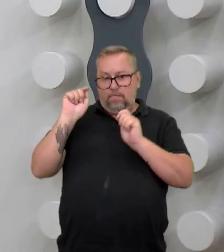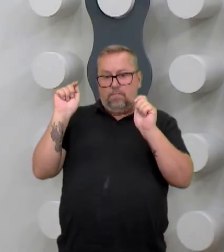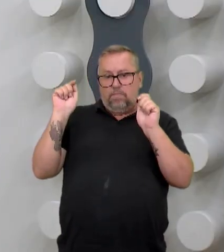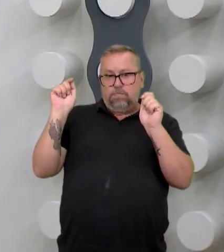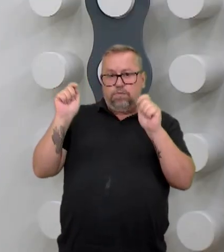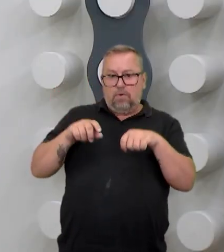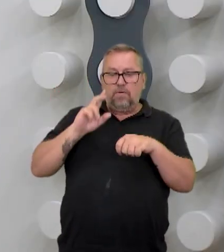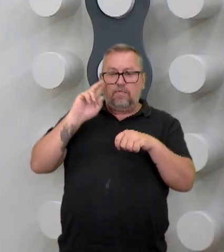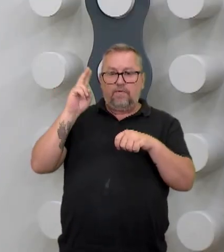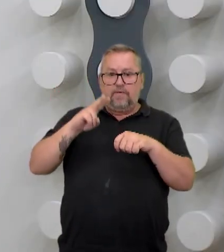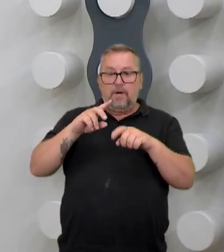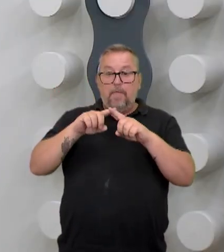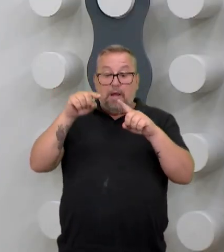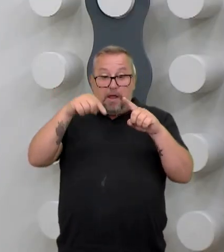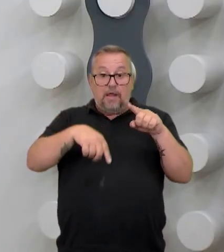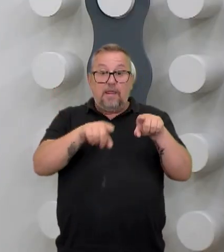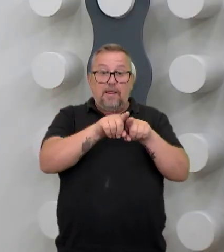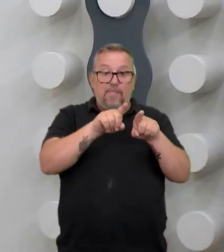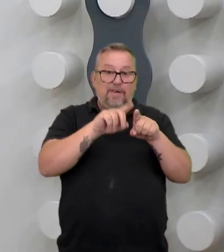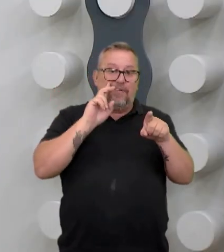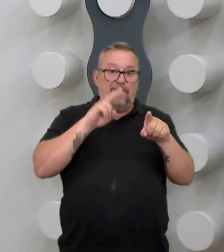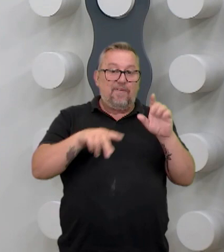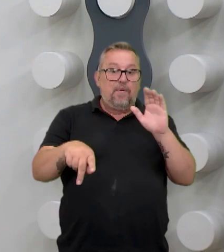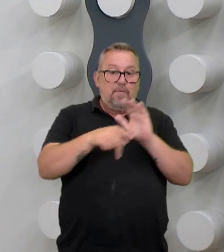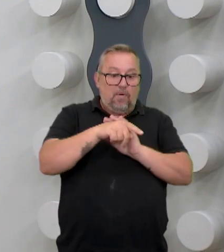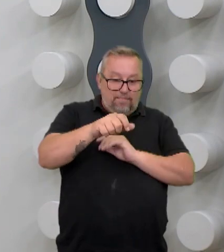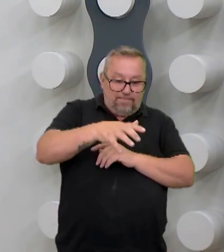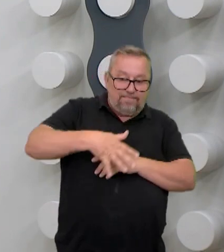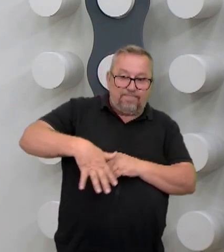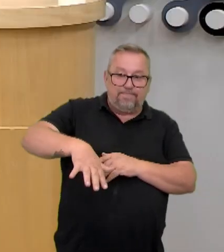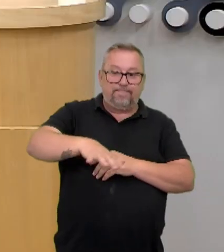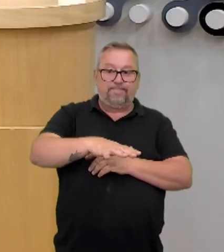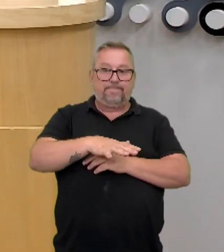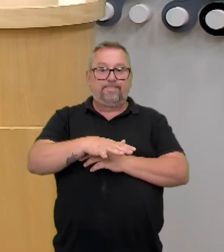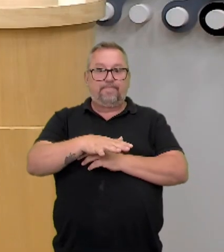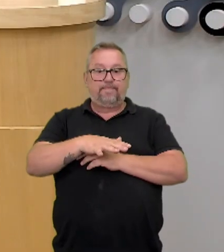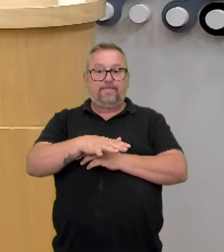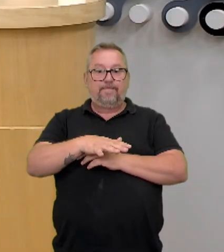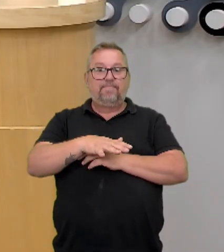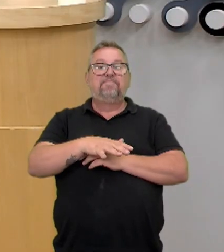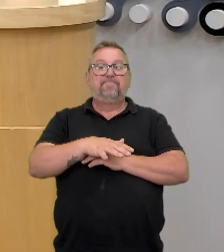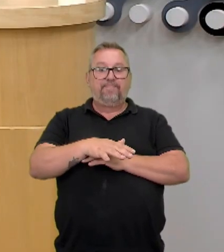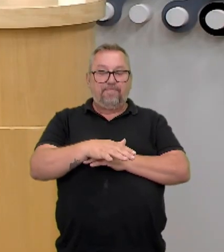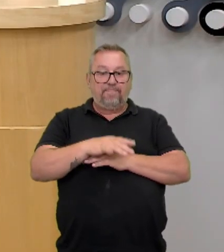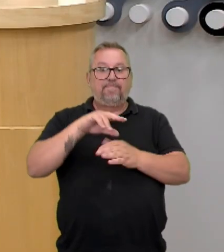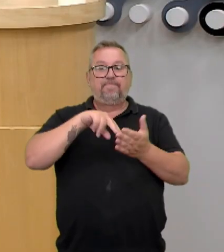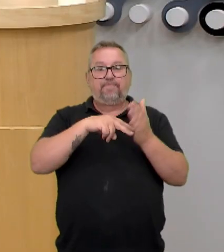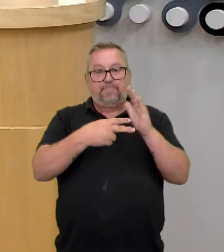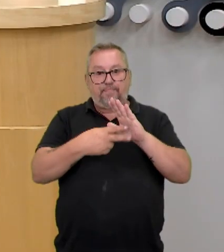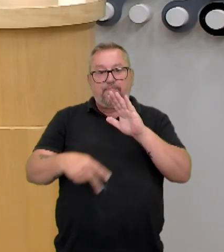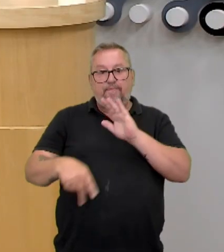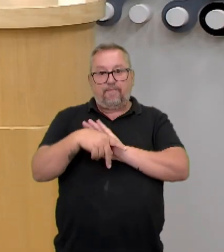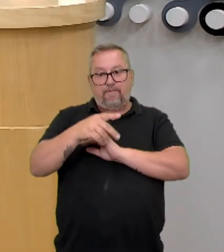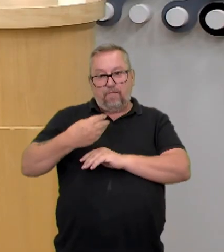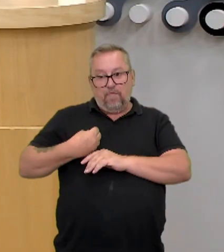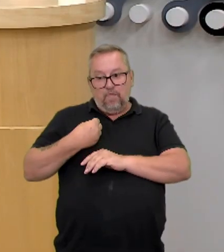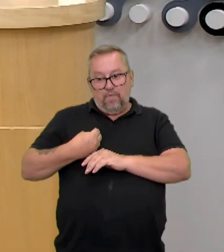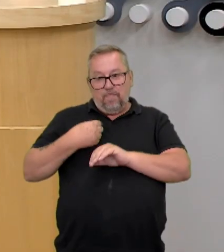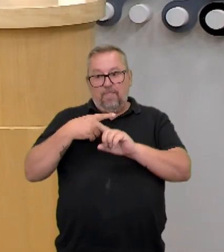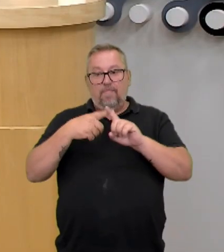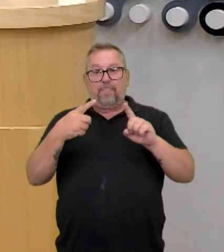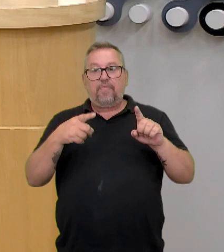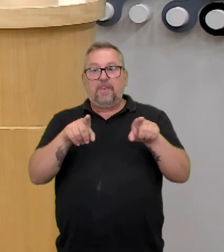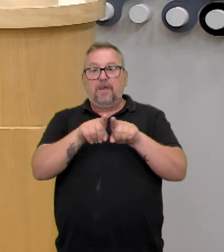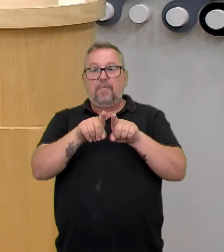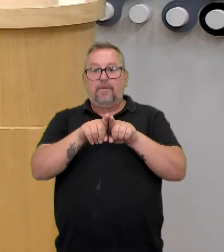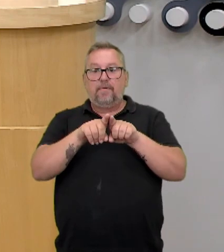nos outros veículos, mas aqui também você vai ter notícias mais locais, mais próximas, que faz mais sentido para você, que tem a ver com sua vida, mas... Isso, como